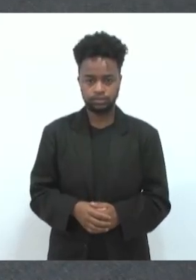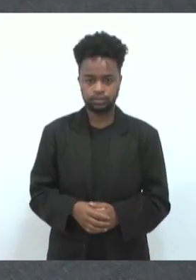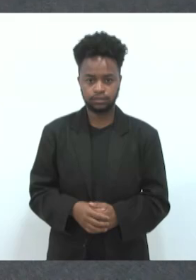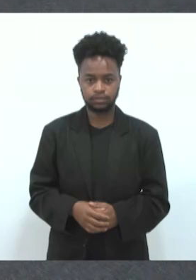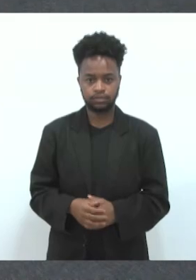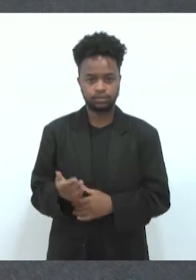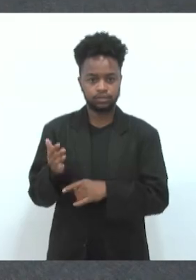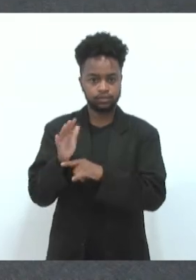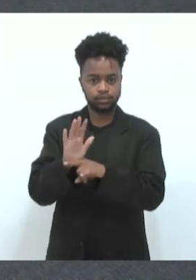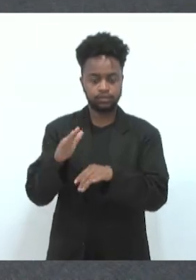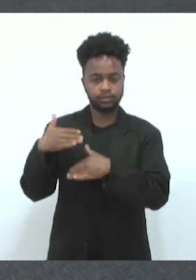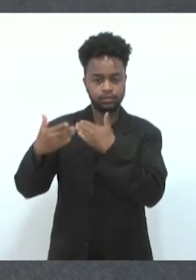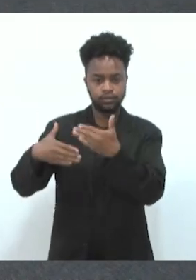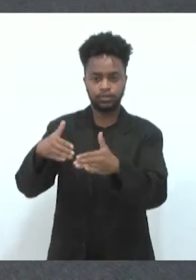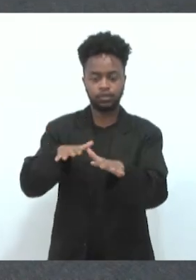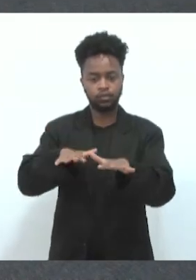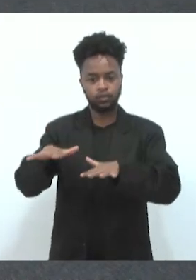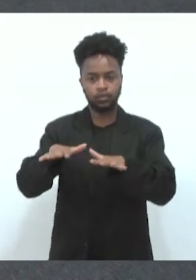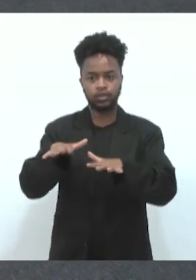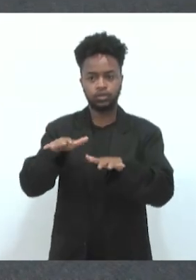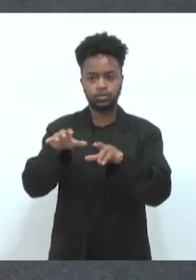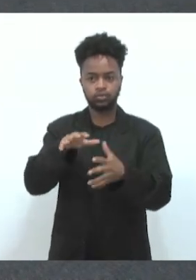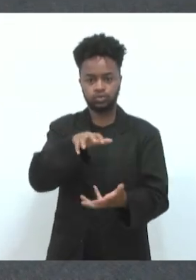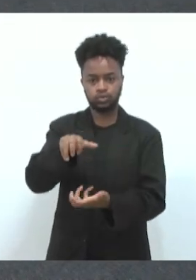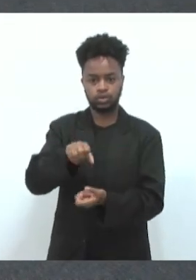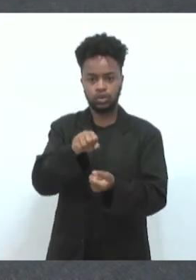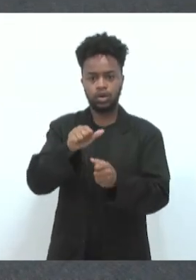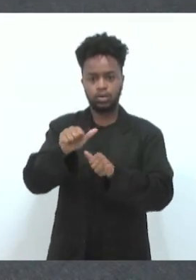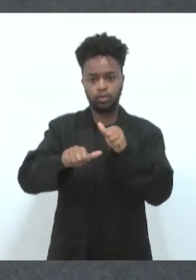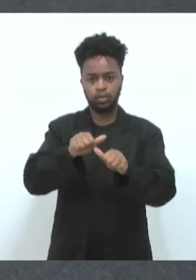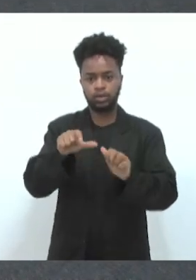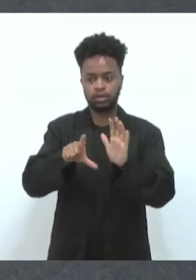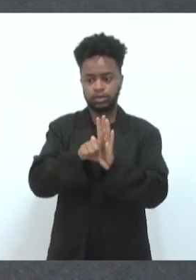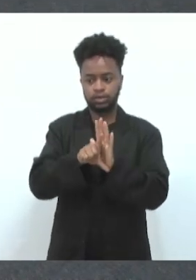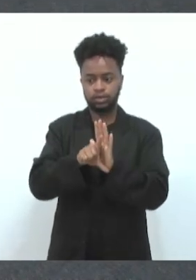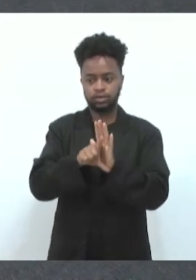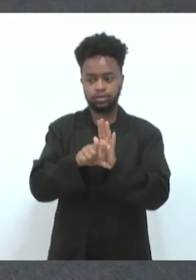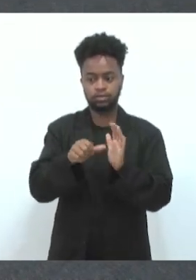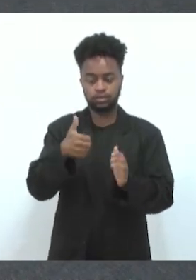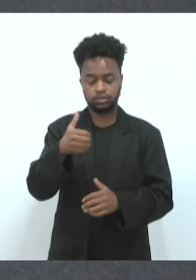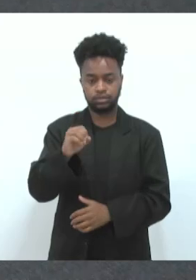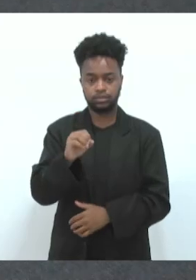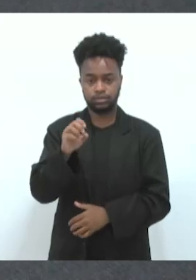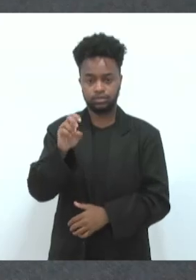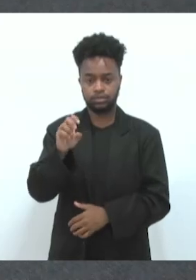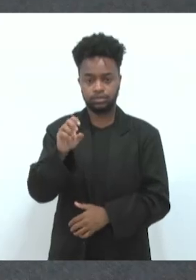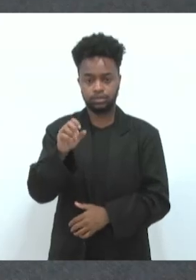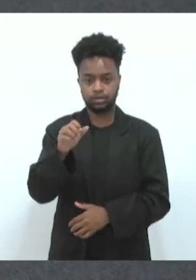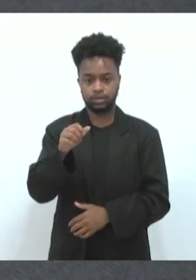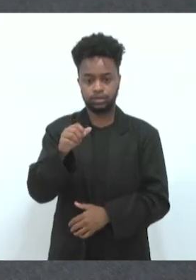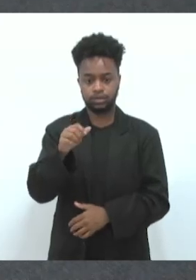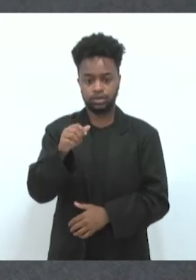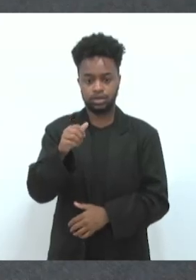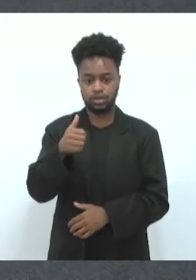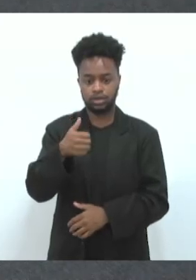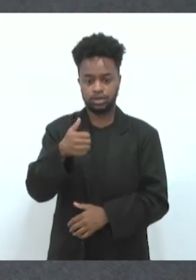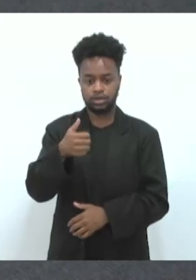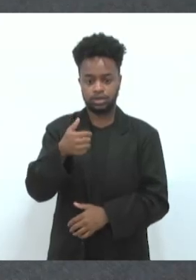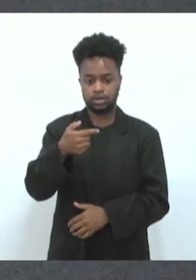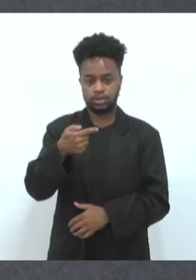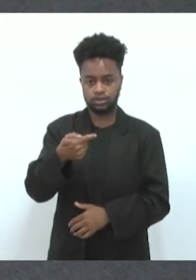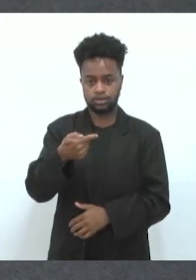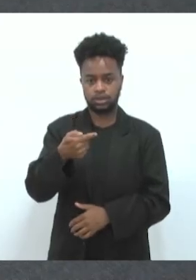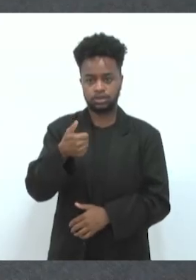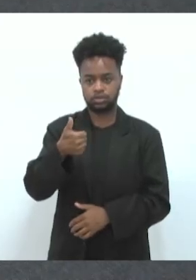contribuindo para o desenvolvimento da mobilidade sustentável. Na verdade, altera a Lei 7.105, que criou esse sistema. Felizmente, hoje eu sou um dos deputados